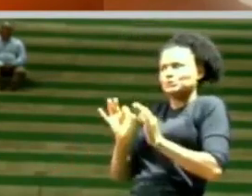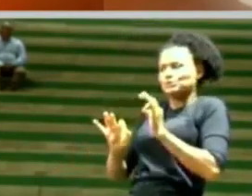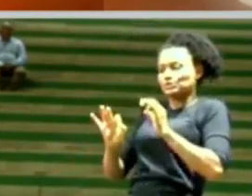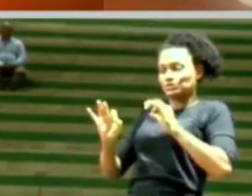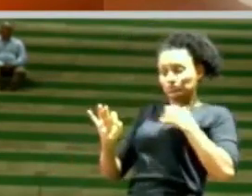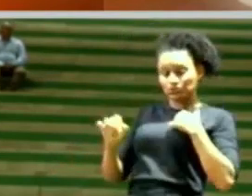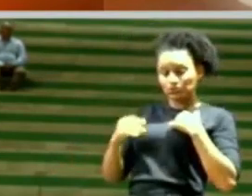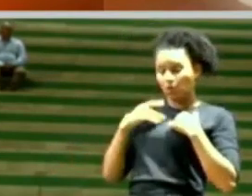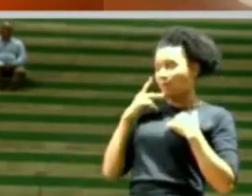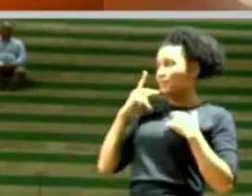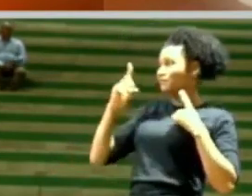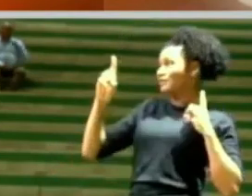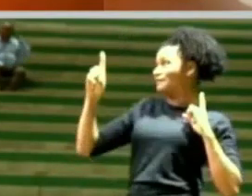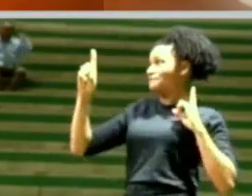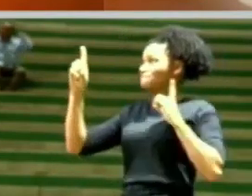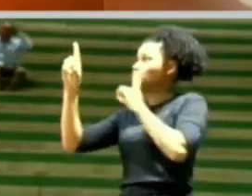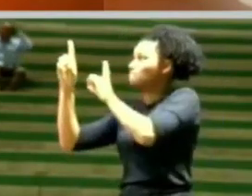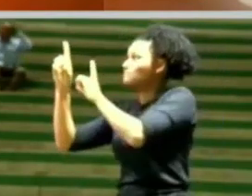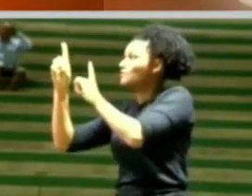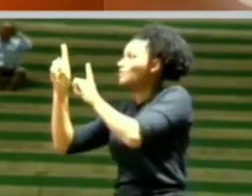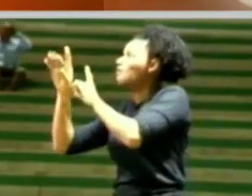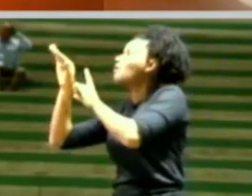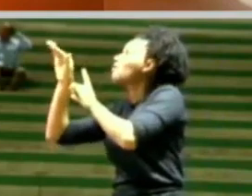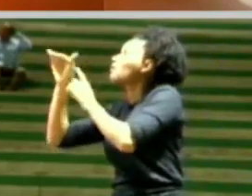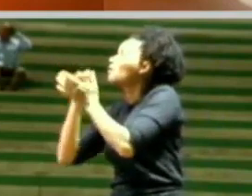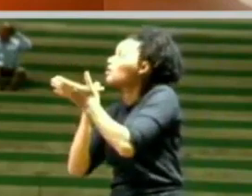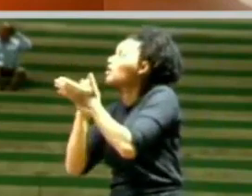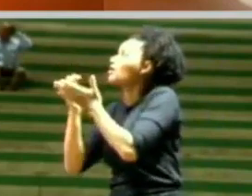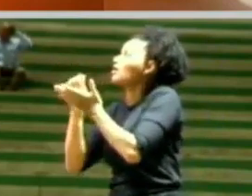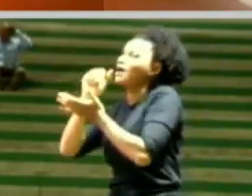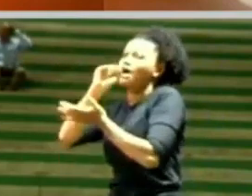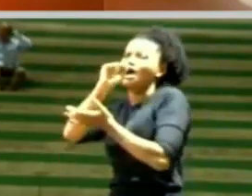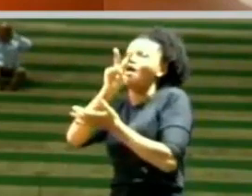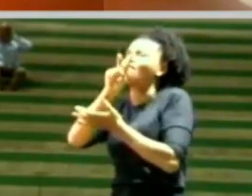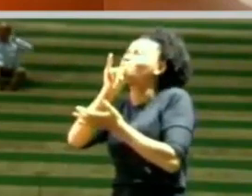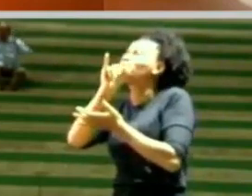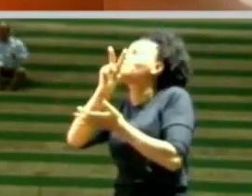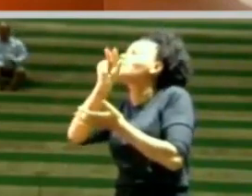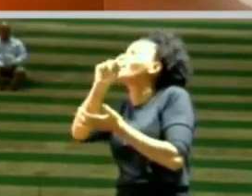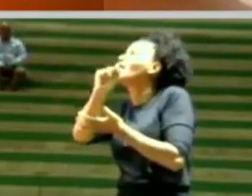Deus e o povo e começa a dizer: aviva,